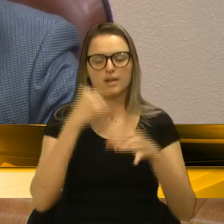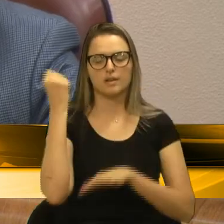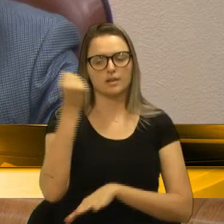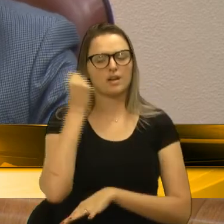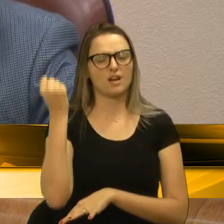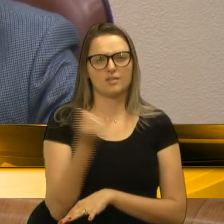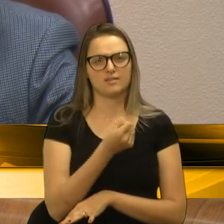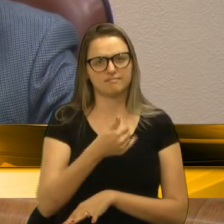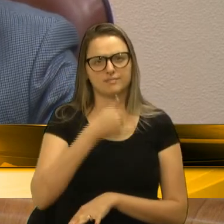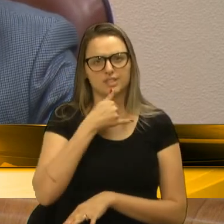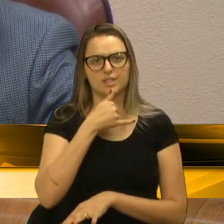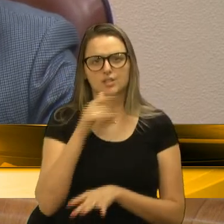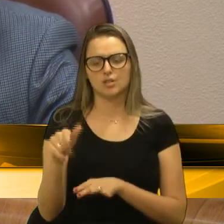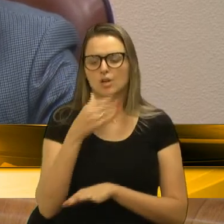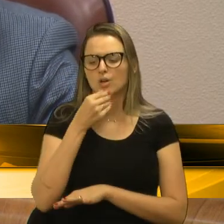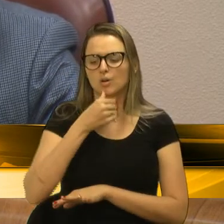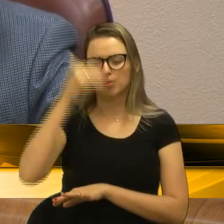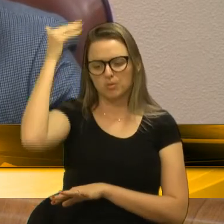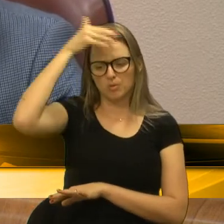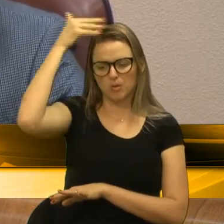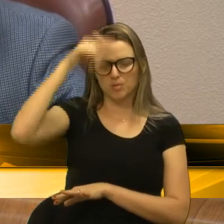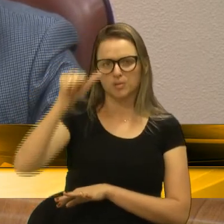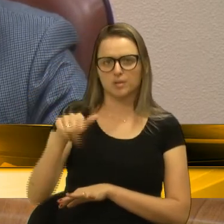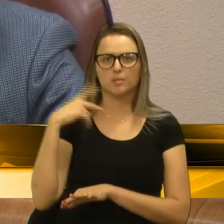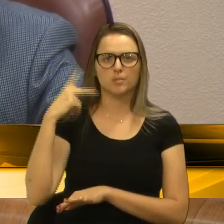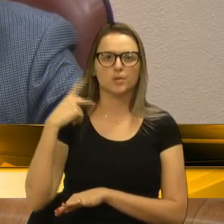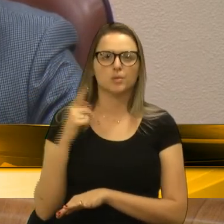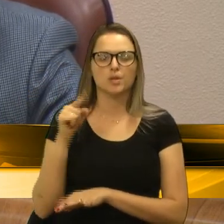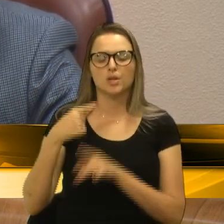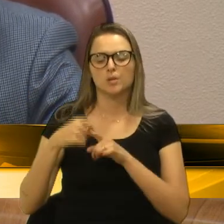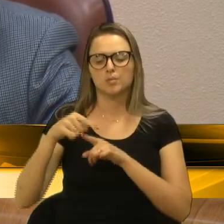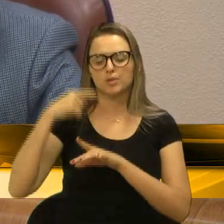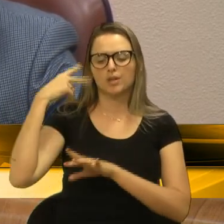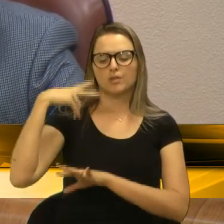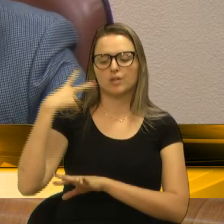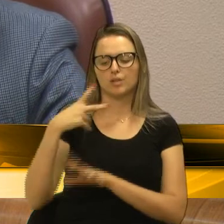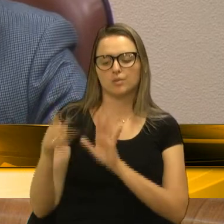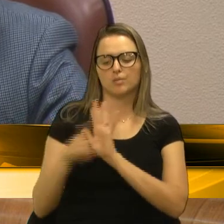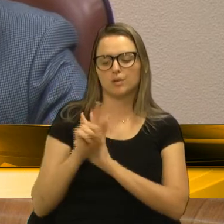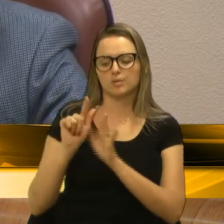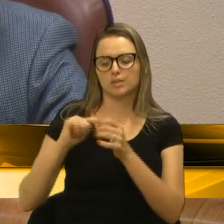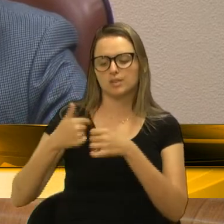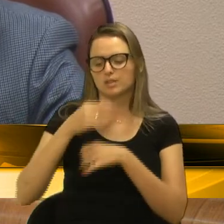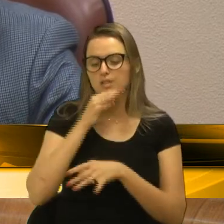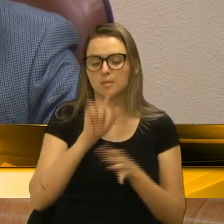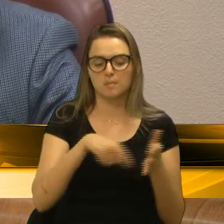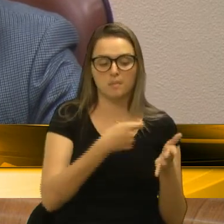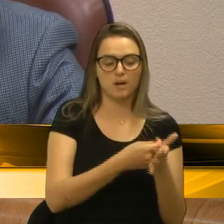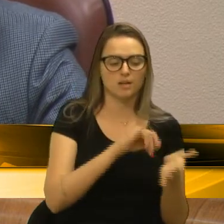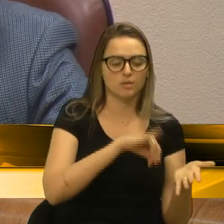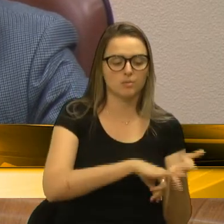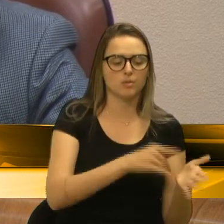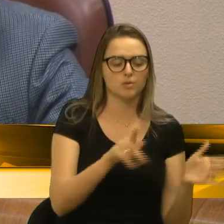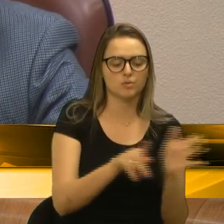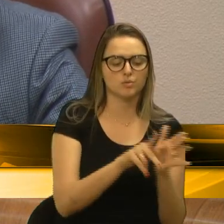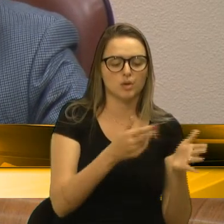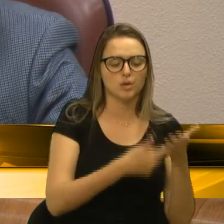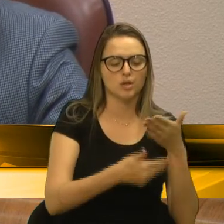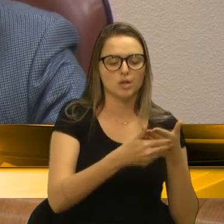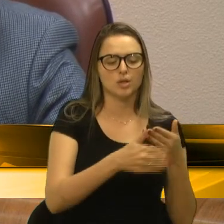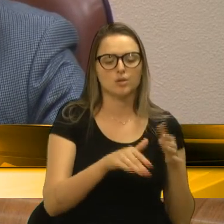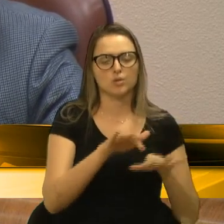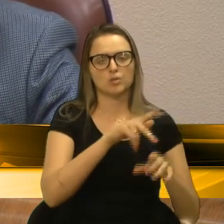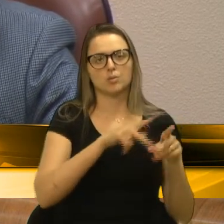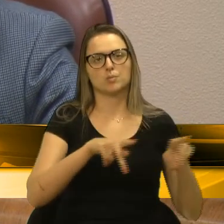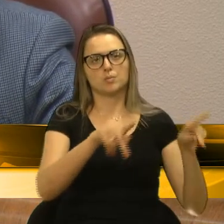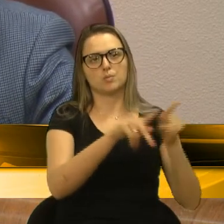degradantes. Para um homem público que envergonha nossa cidade por tratar-se de um vereador da cidade de Caxias do Sul, pago com o suor dos impostos de nós caxienses e demandam uma